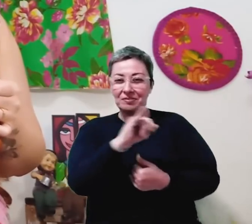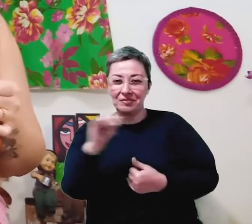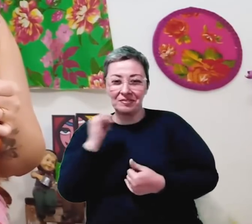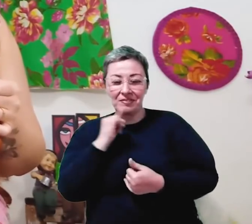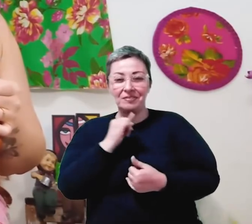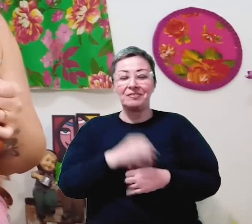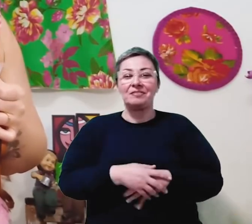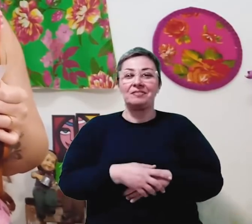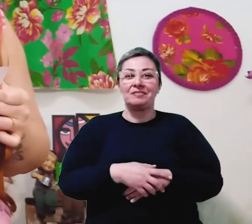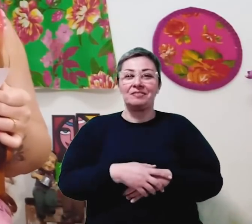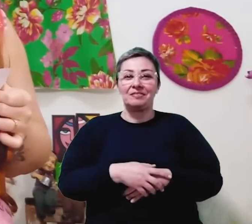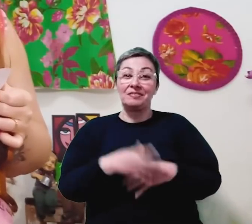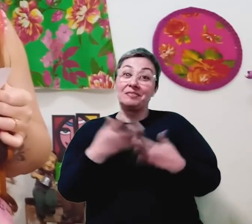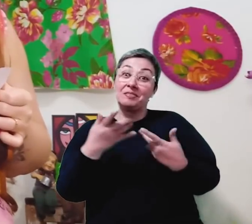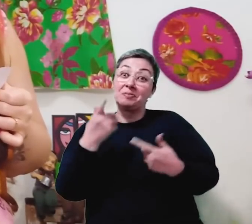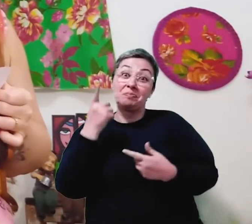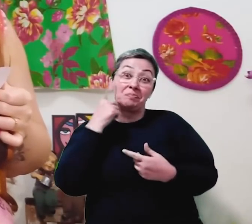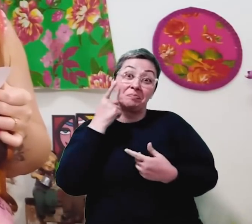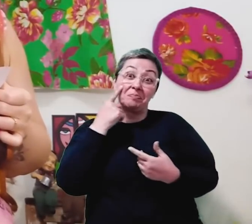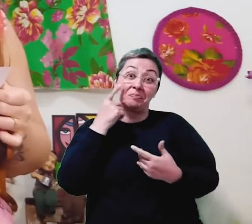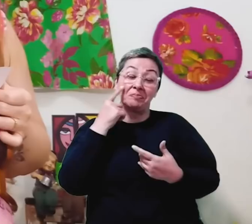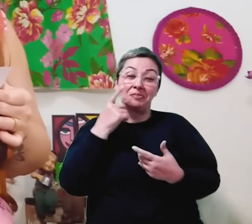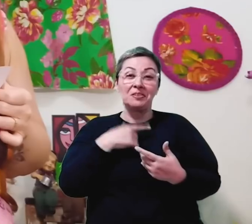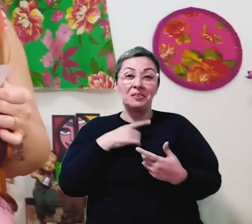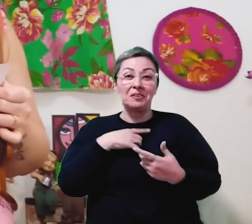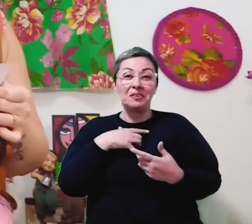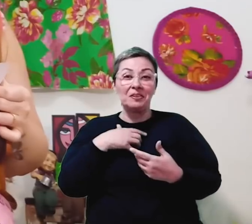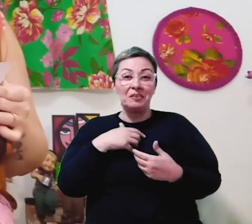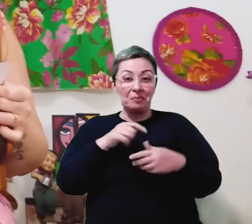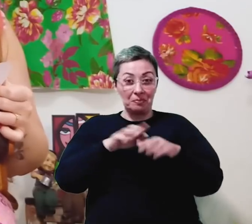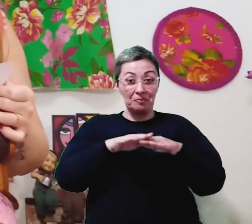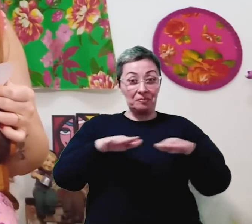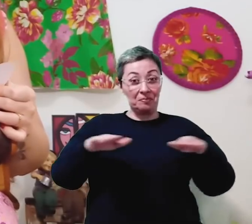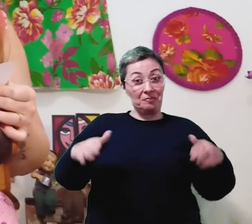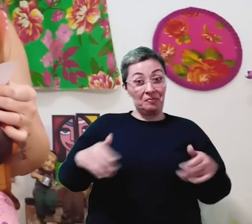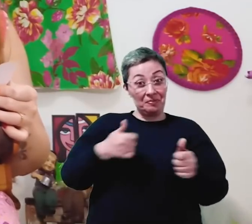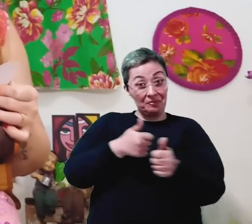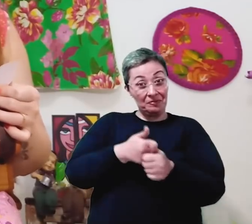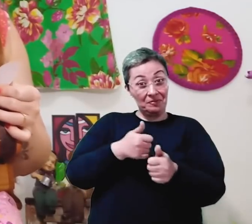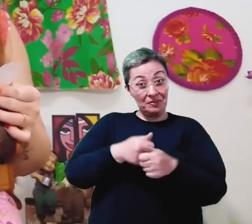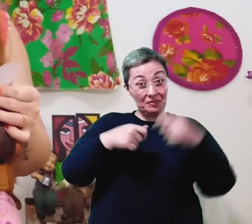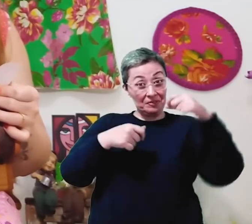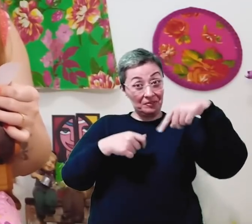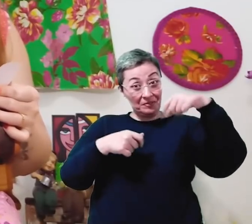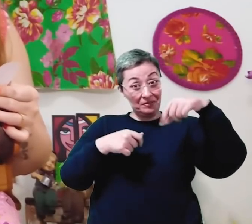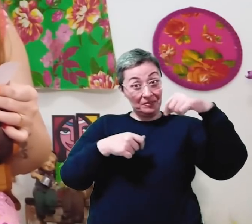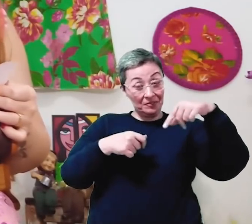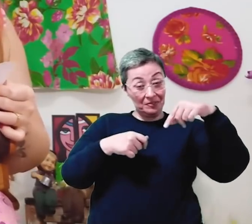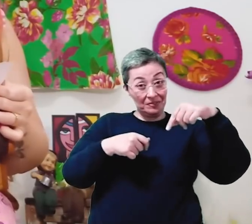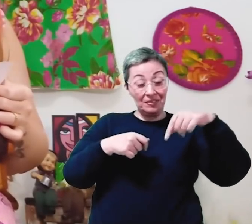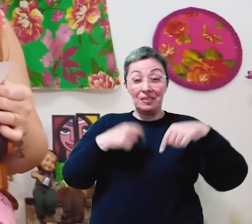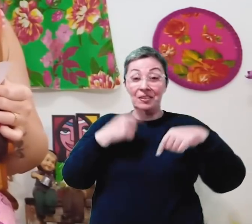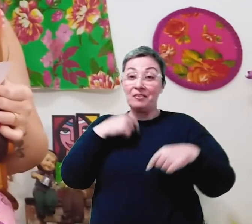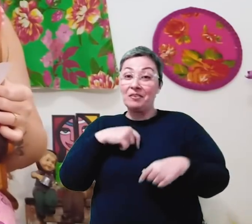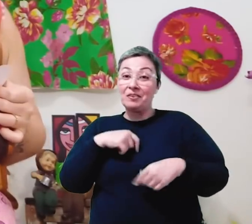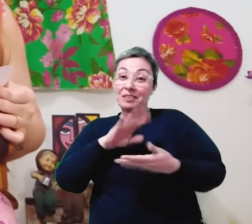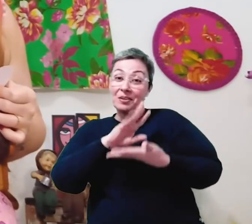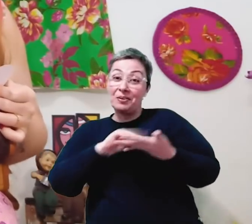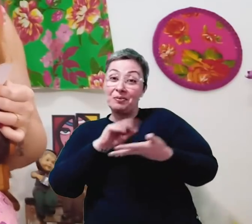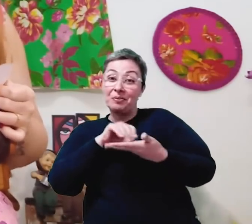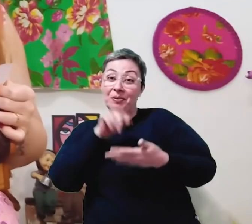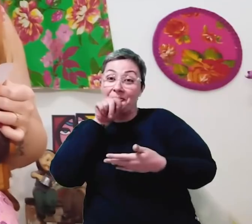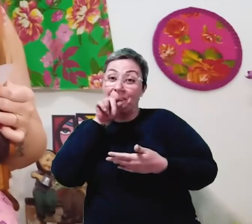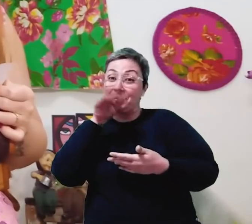irmãos. Quem sabe, bem pertinho da pia. Enquanto a pia pinga, você imita